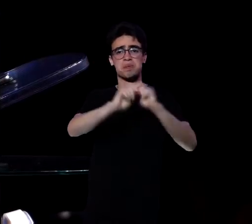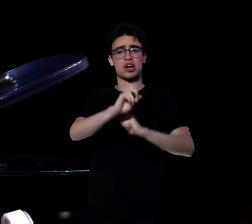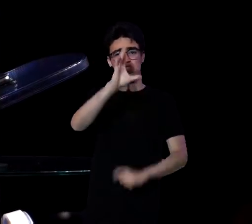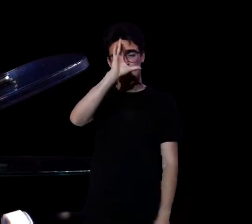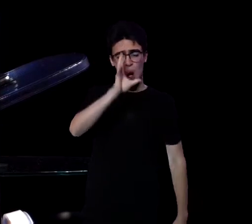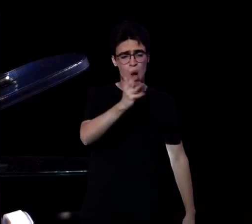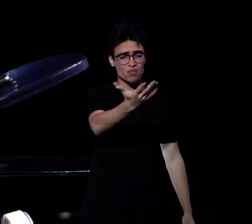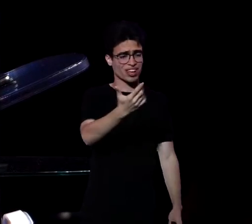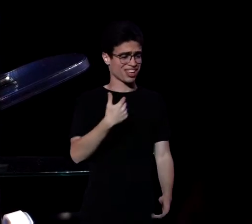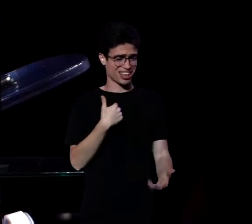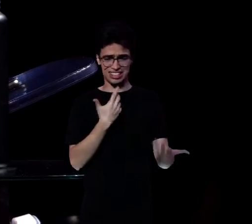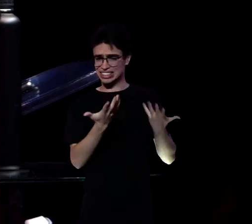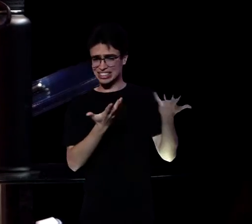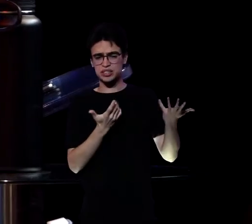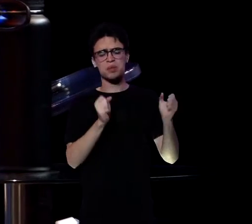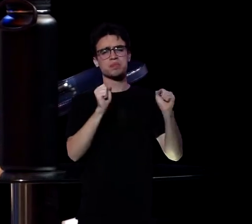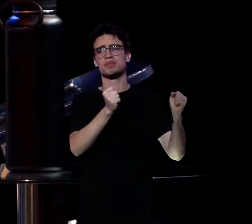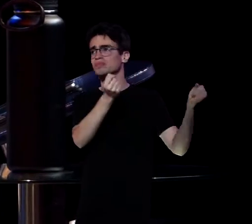oração.